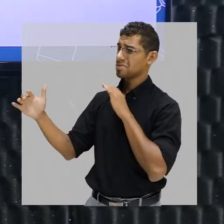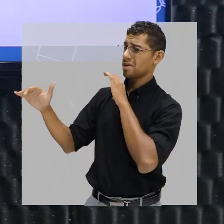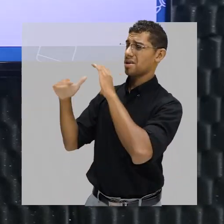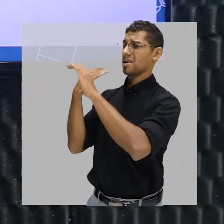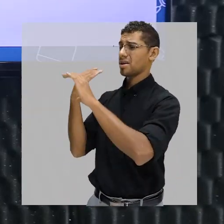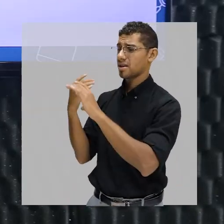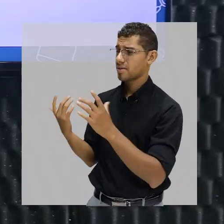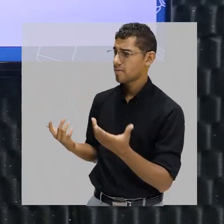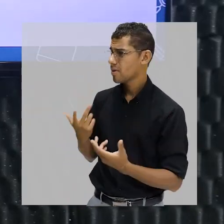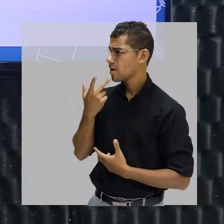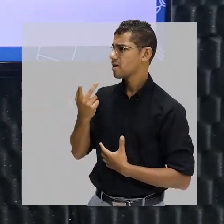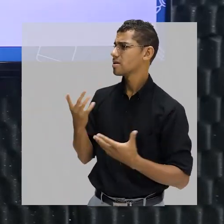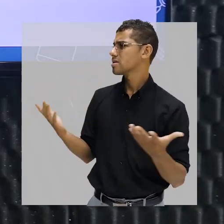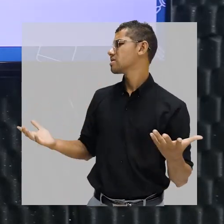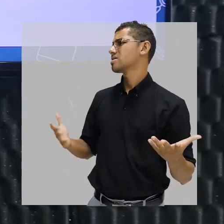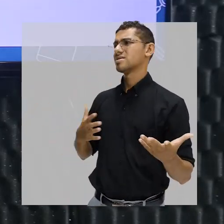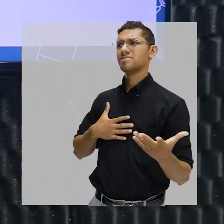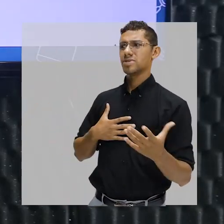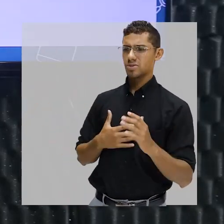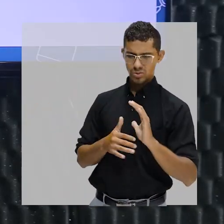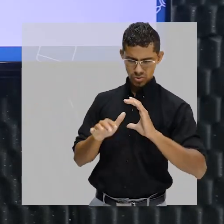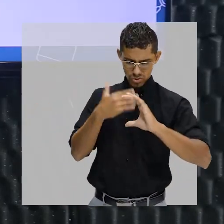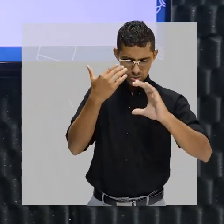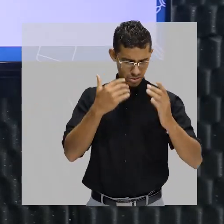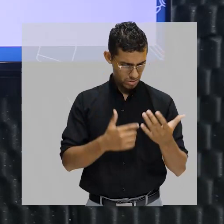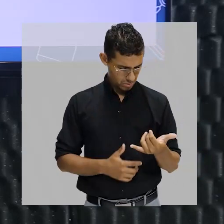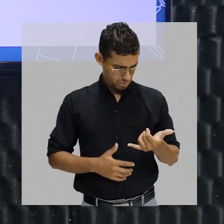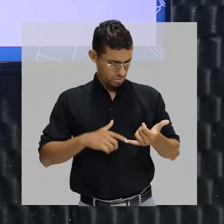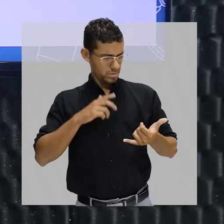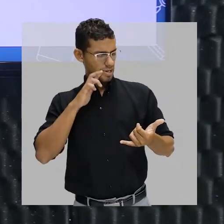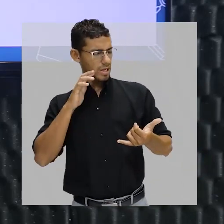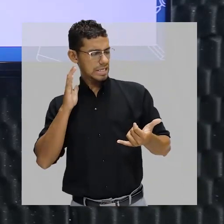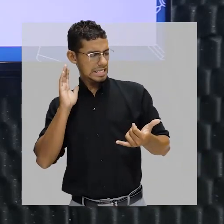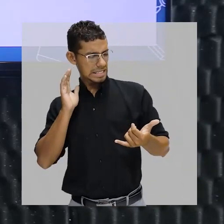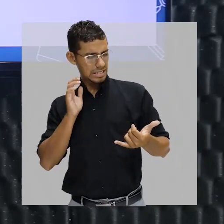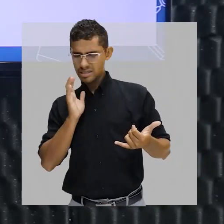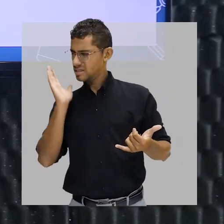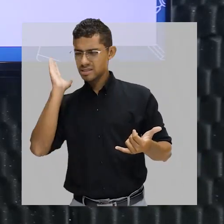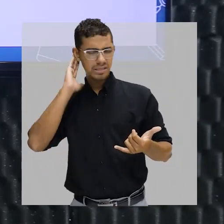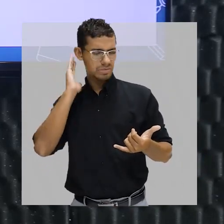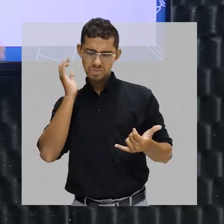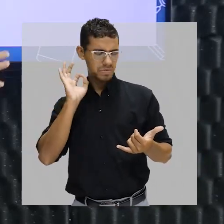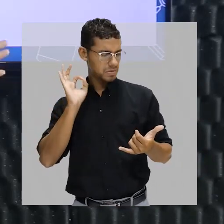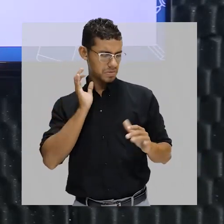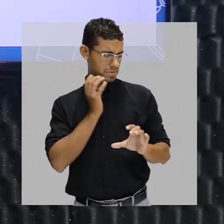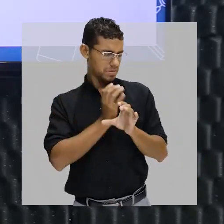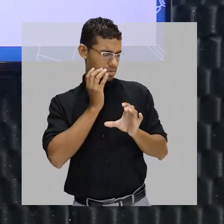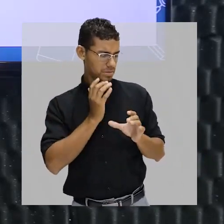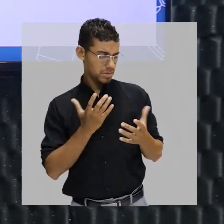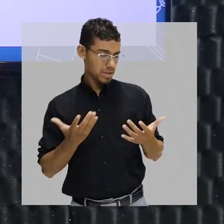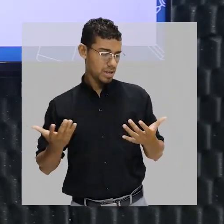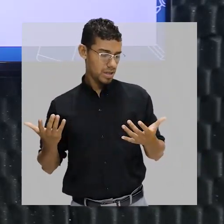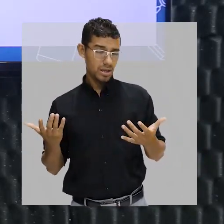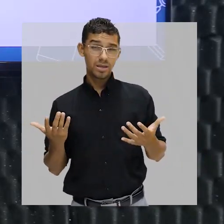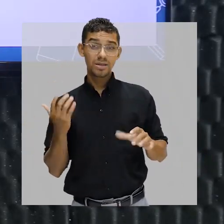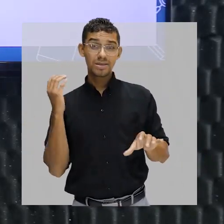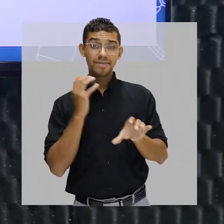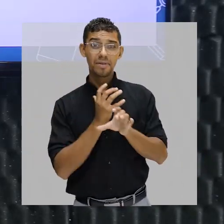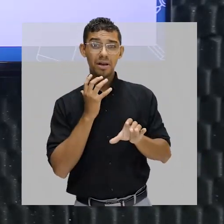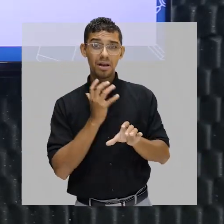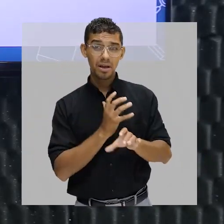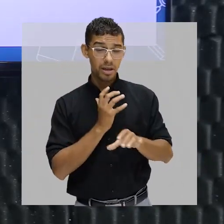para mim, às vezes falam umas coisas, escrevem lá de um jeito, nessa linguagem virtual, e aí eu não entendi. Agora eu já entendo algumas coisas. Por quê? Porque eu